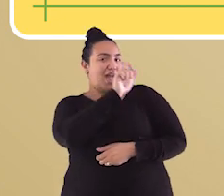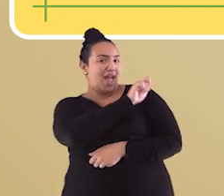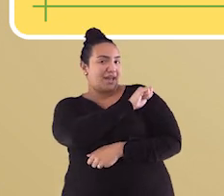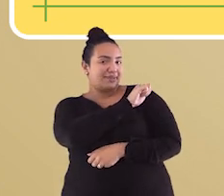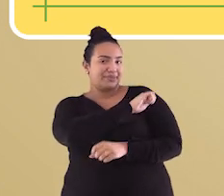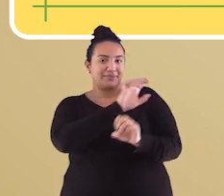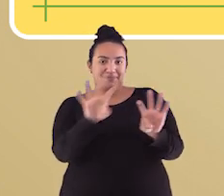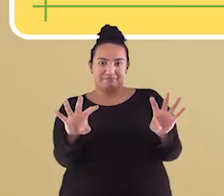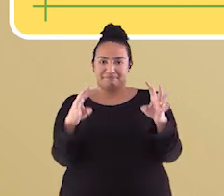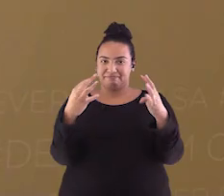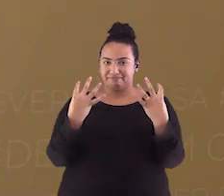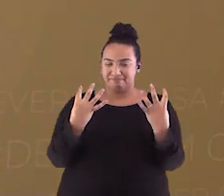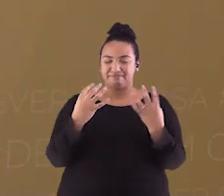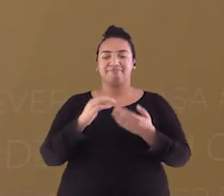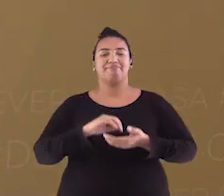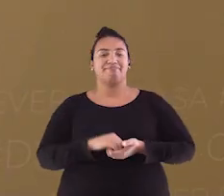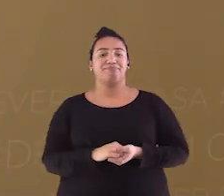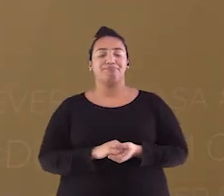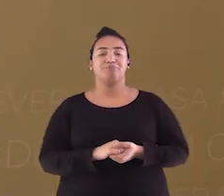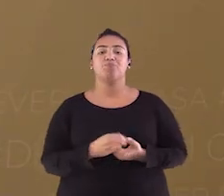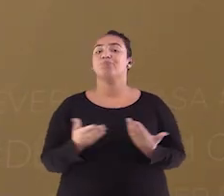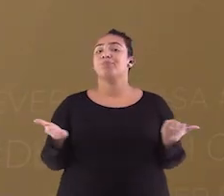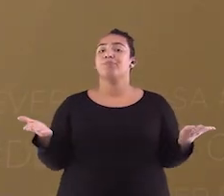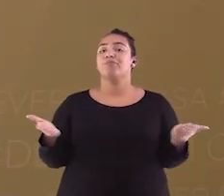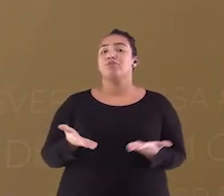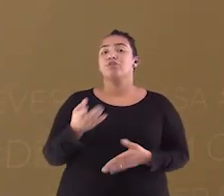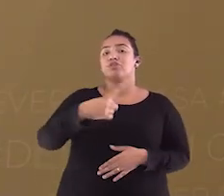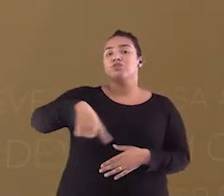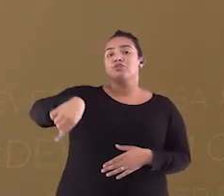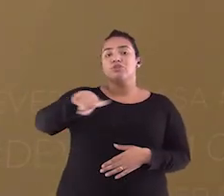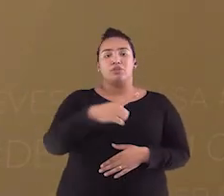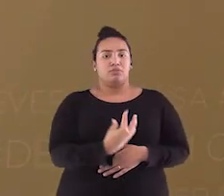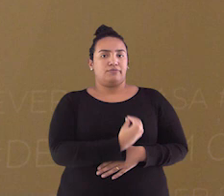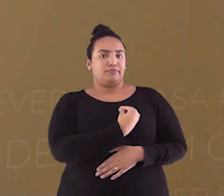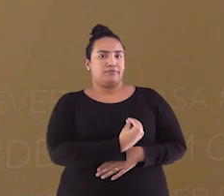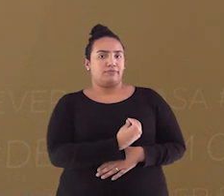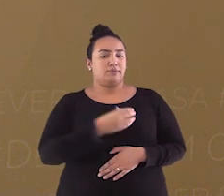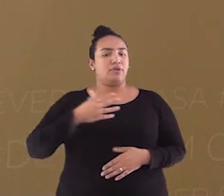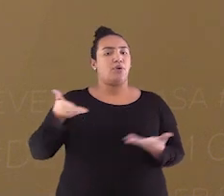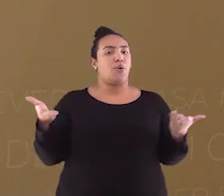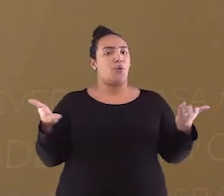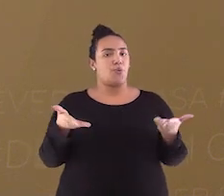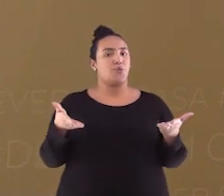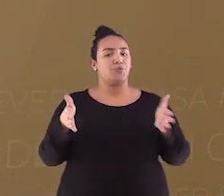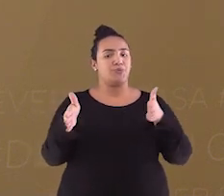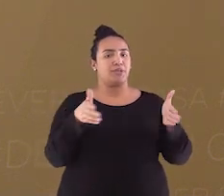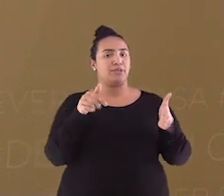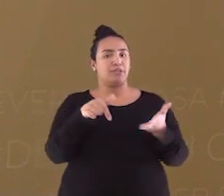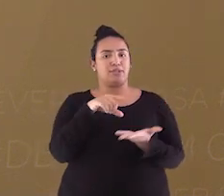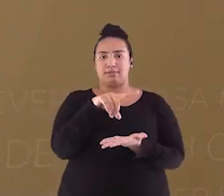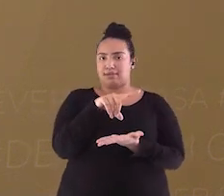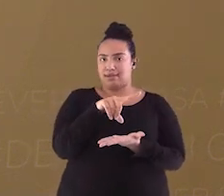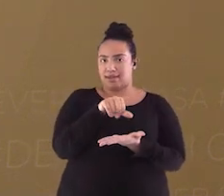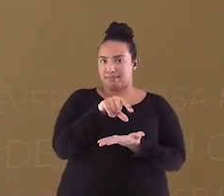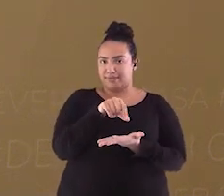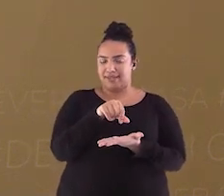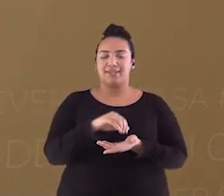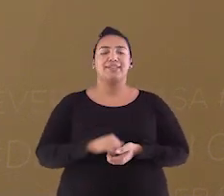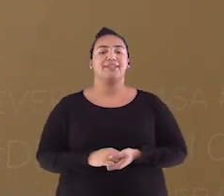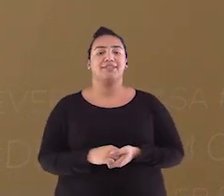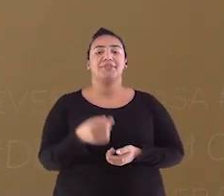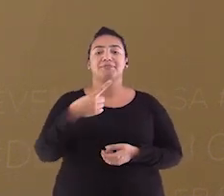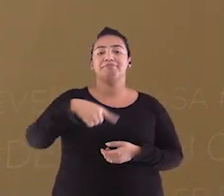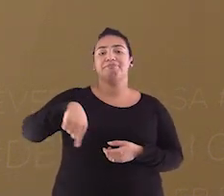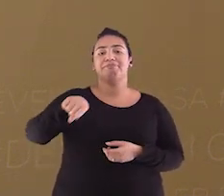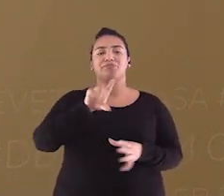estudantes que nos acompanham. Hoje em dia, vivemos em uma era capitalista e globalizada, e estamos